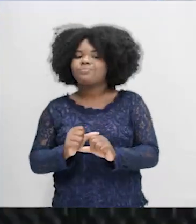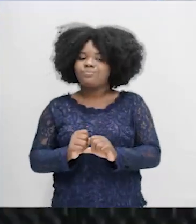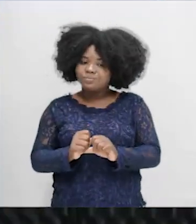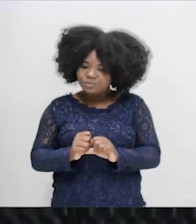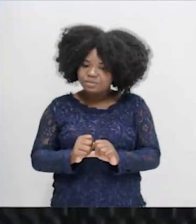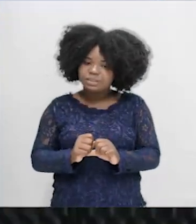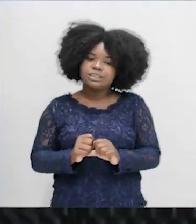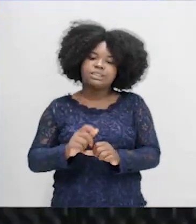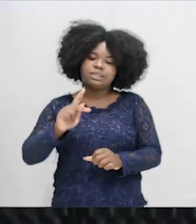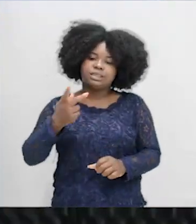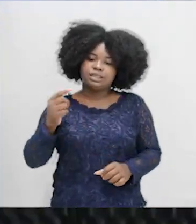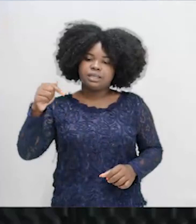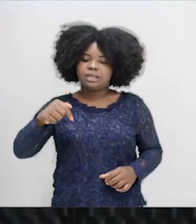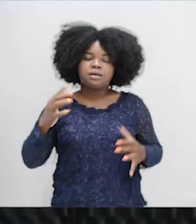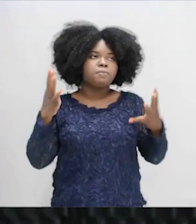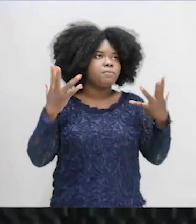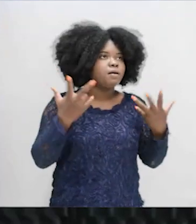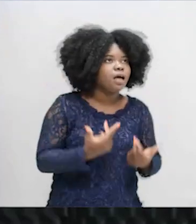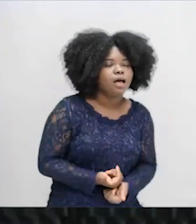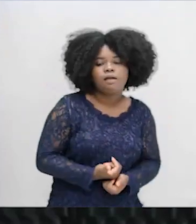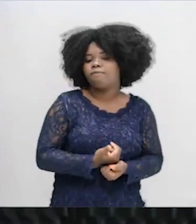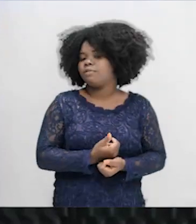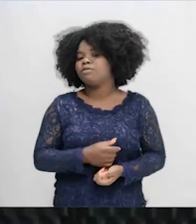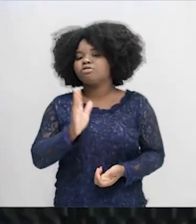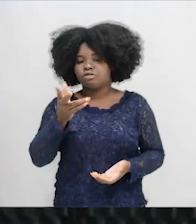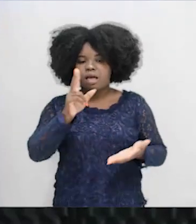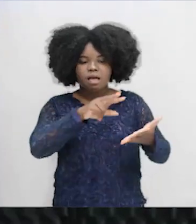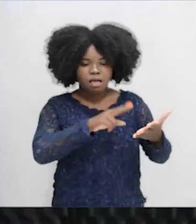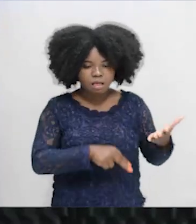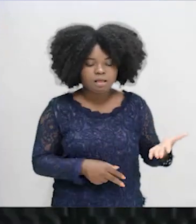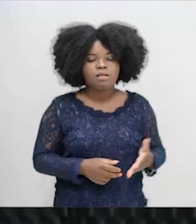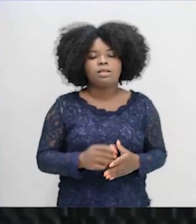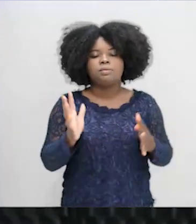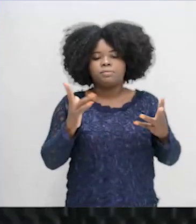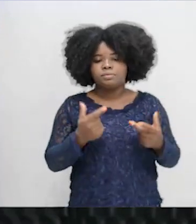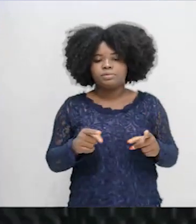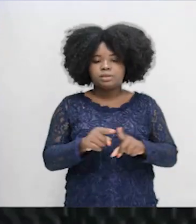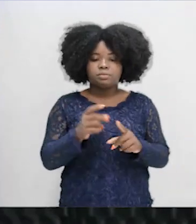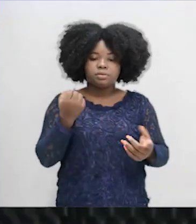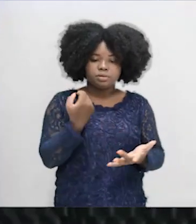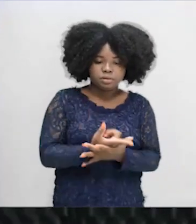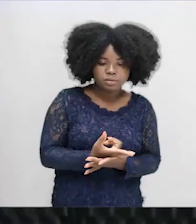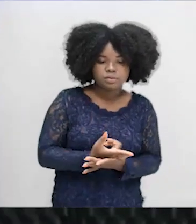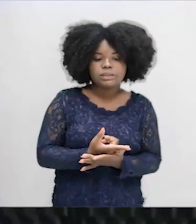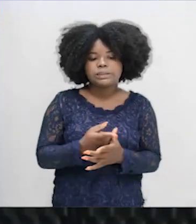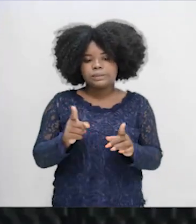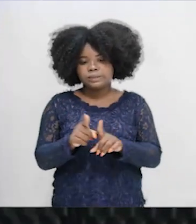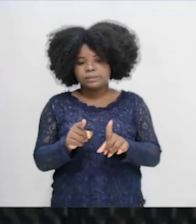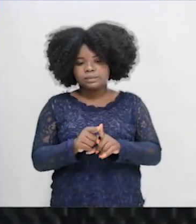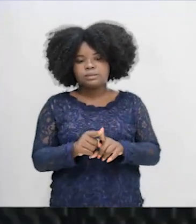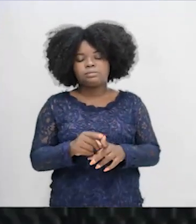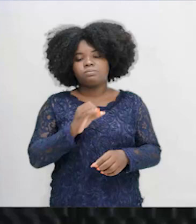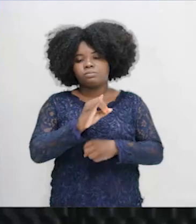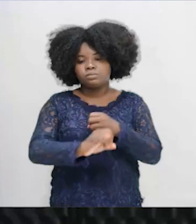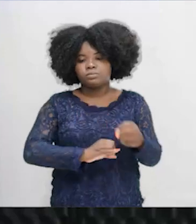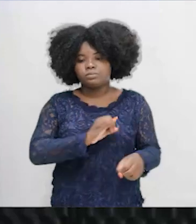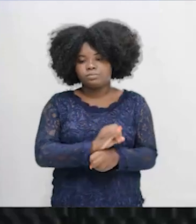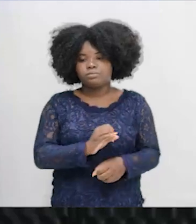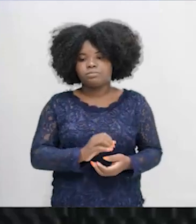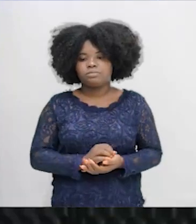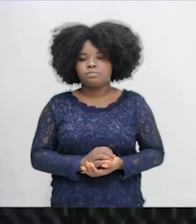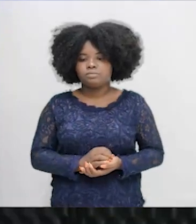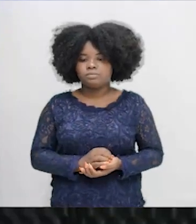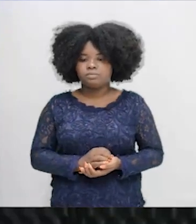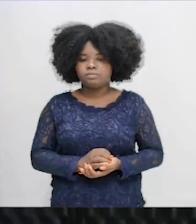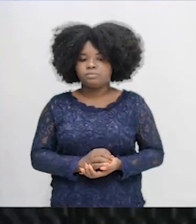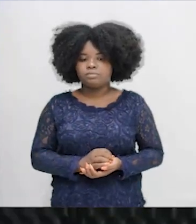fantástico, maravilhoso. Eu já li, é muito bom, né? Você pode comprar também na internet